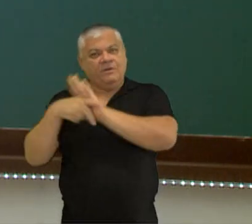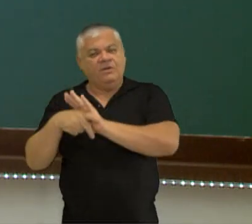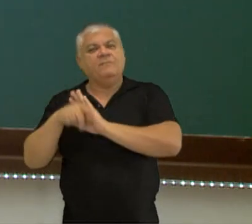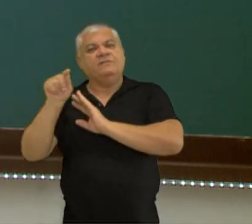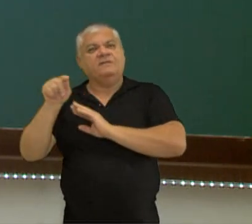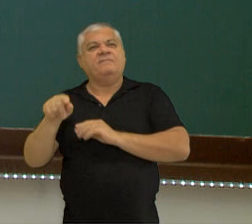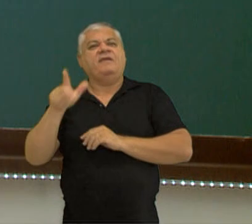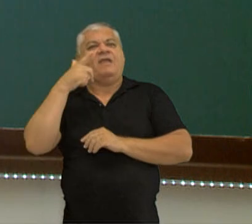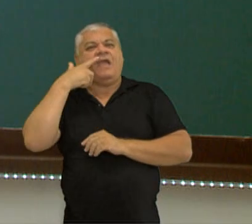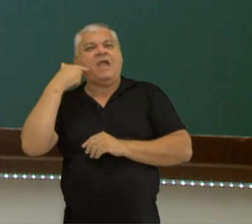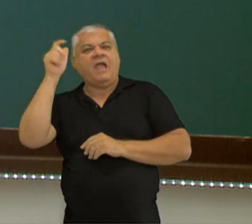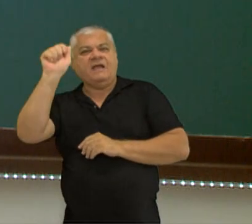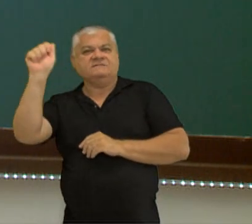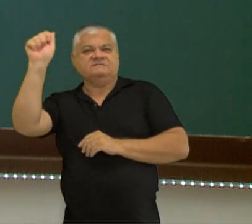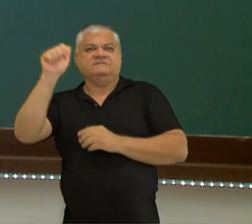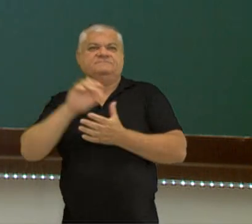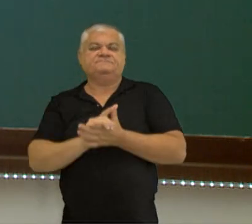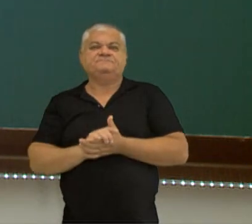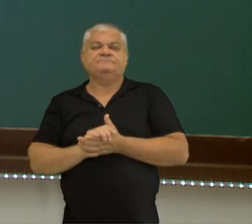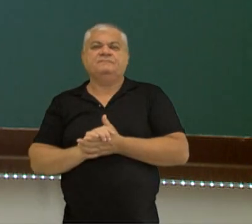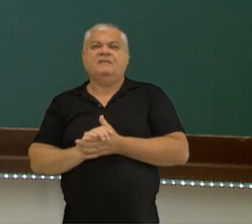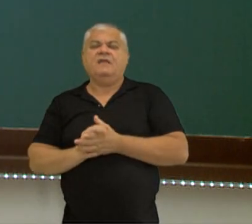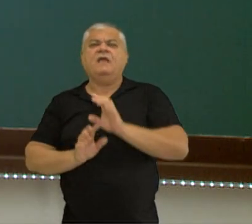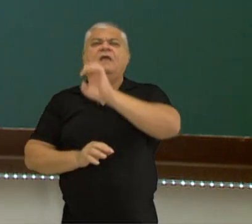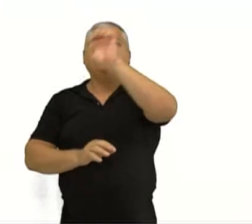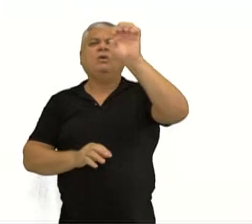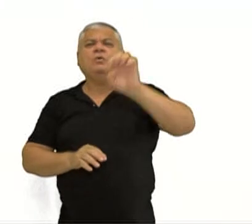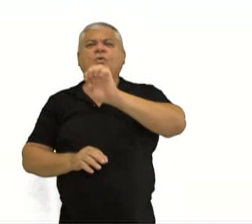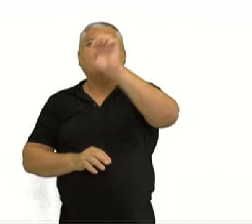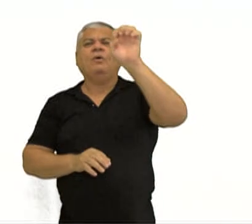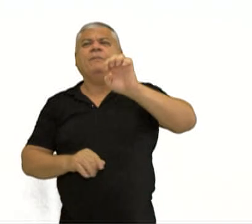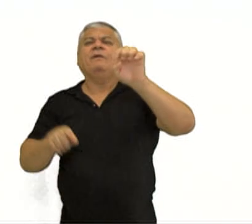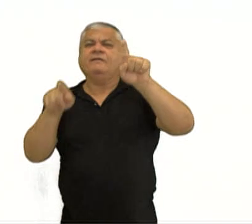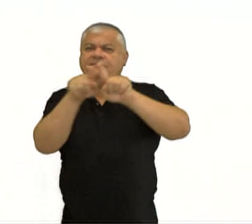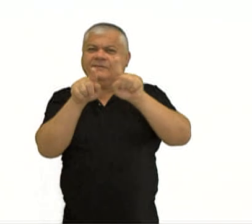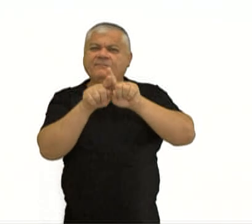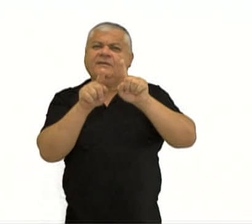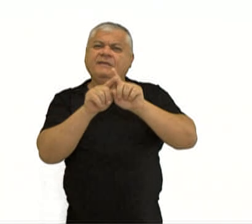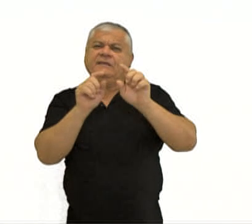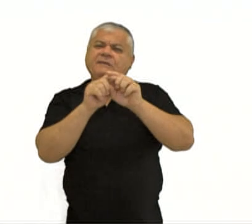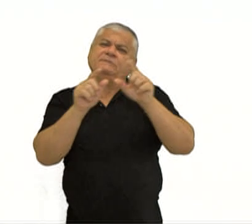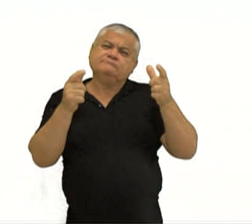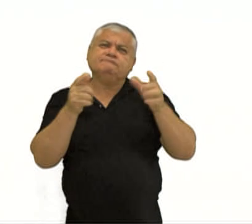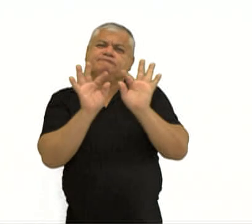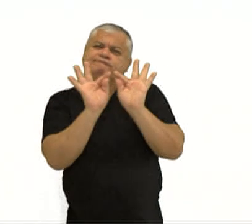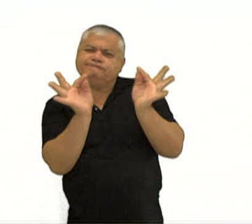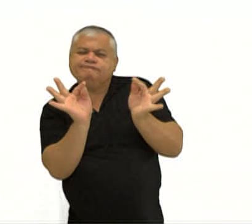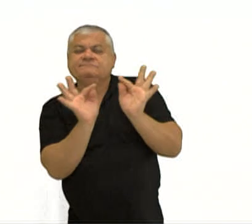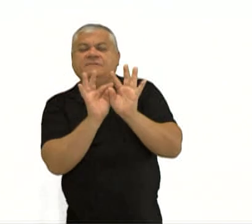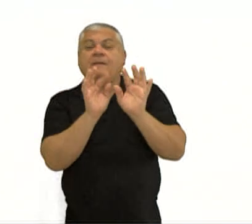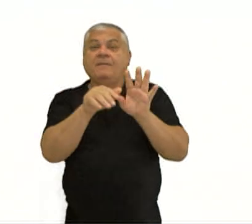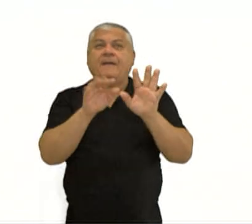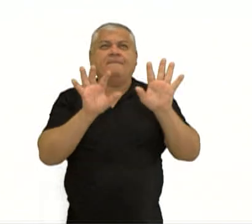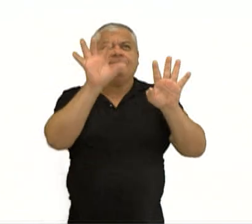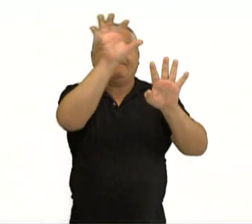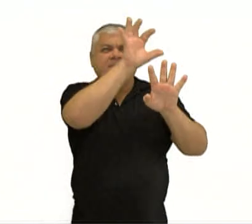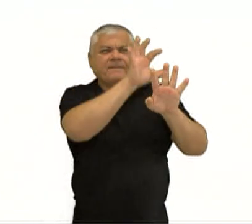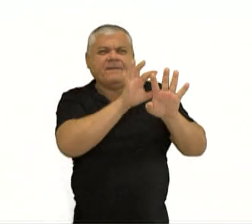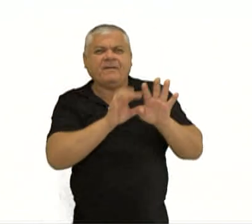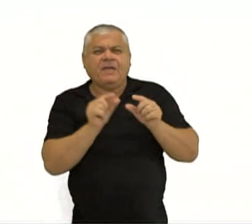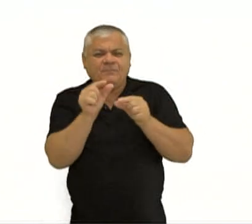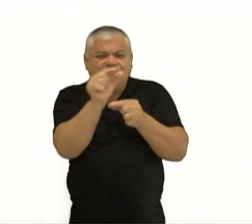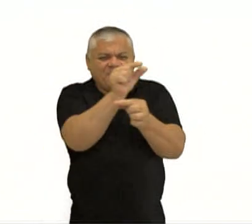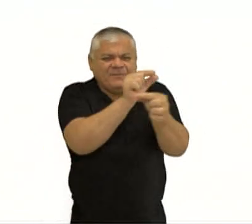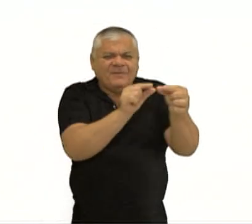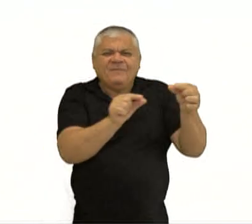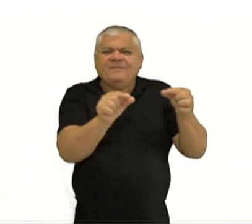do continente asiático. E a Europa? A Europa é um continente que não é muito grande, mas tem muitos países, e a maioria